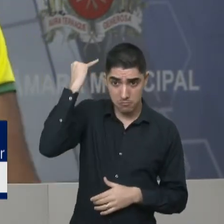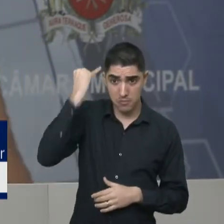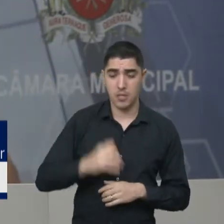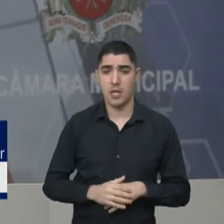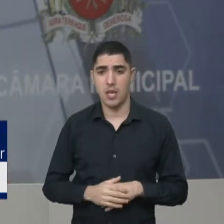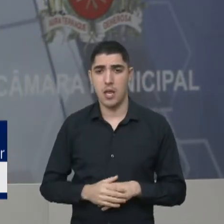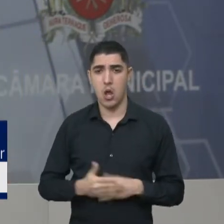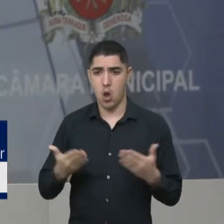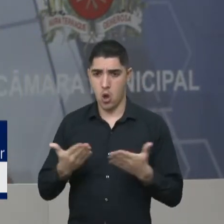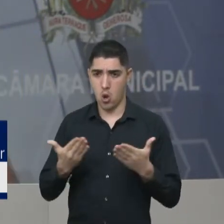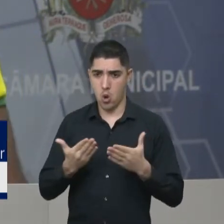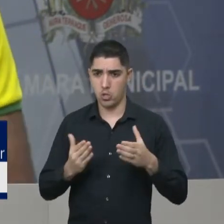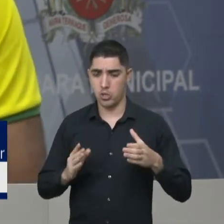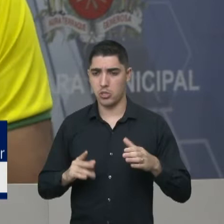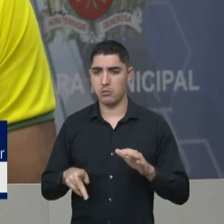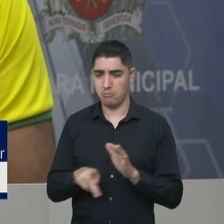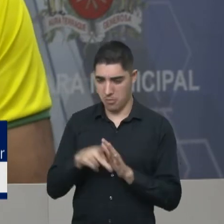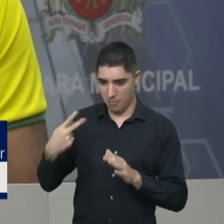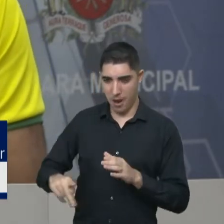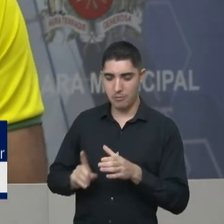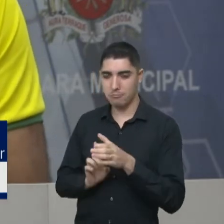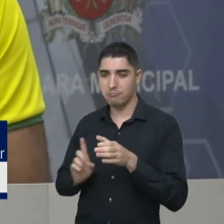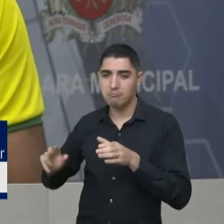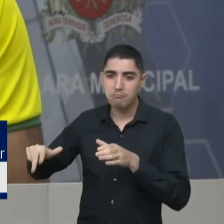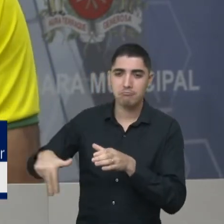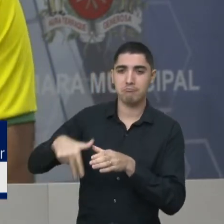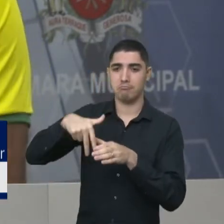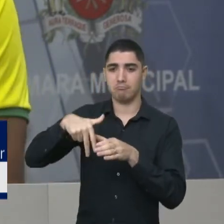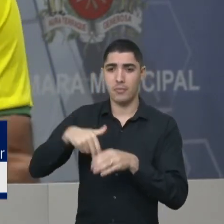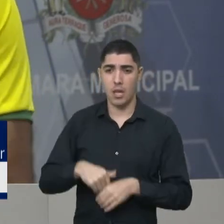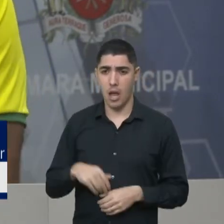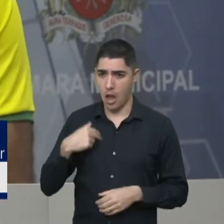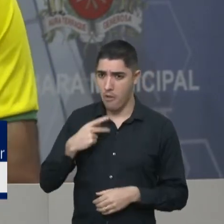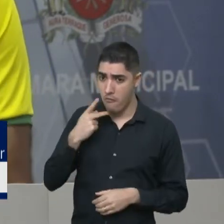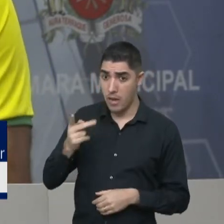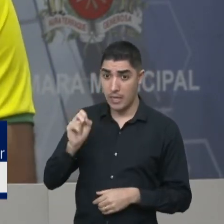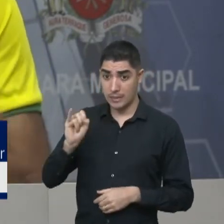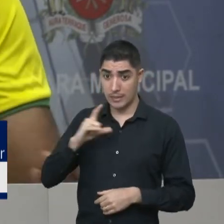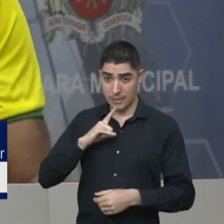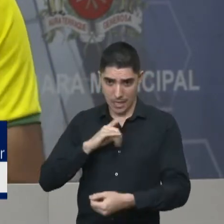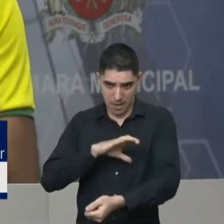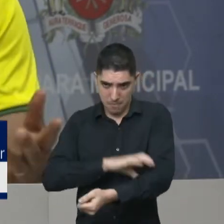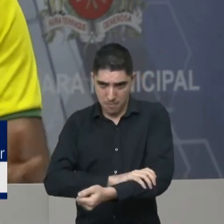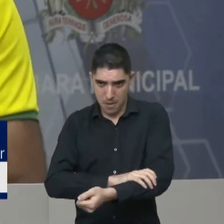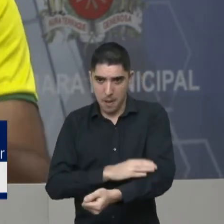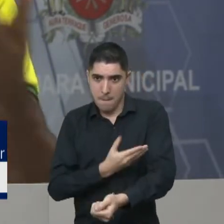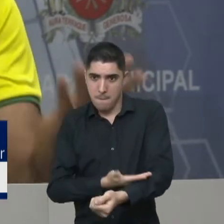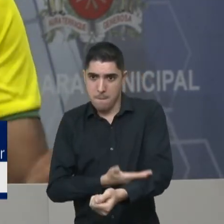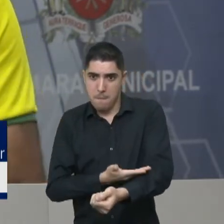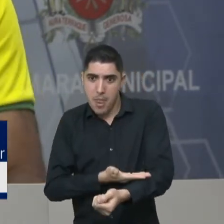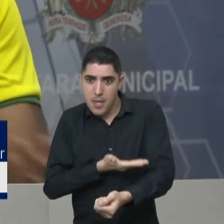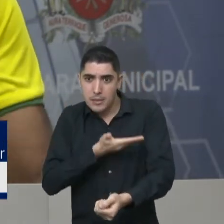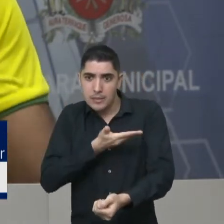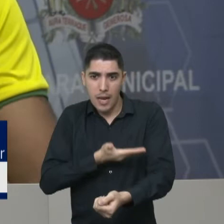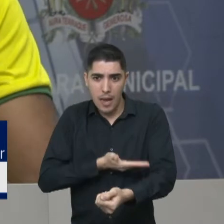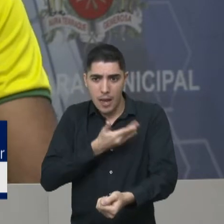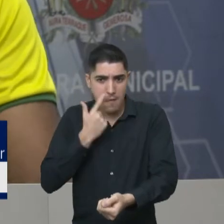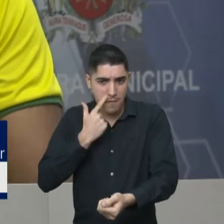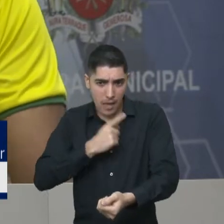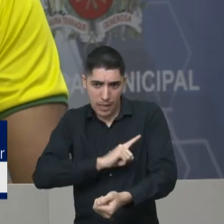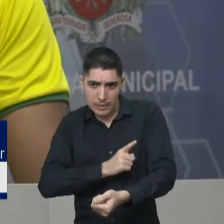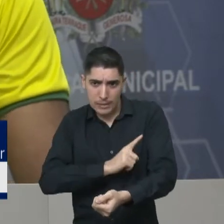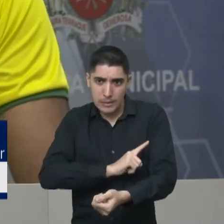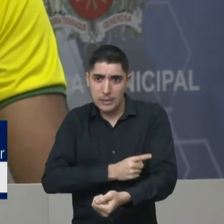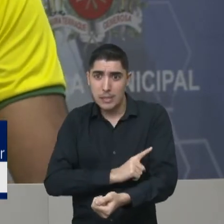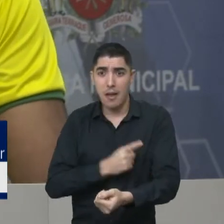nessa tribuna hoje. Né? Até falei, Zé, se eu tivesse um medidor de pressão aqui ou de febre, eu ia, né, fazer a medição em